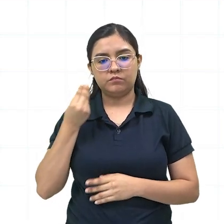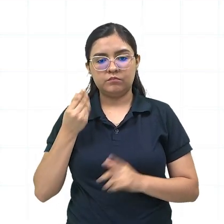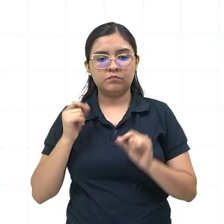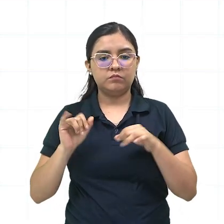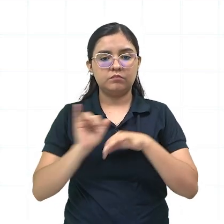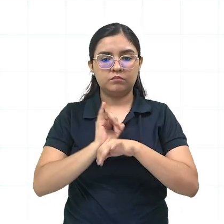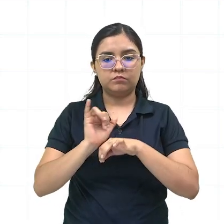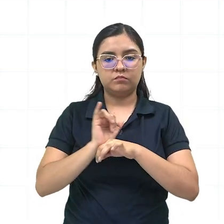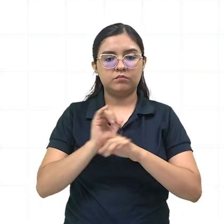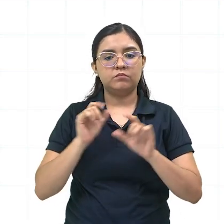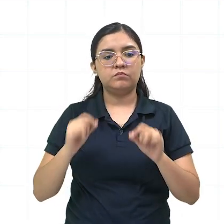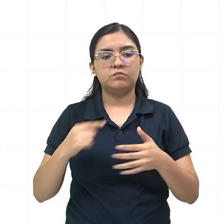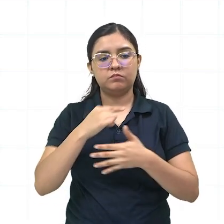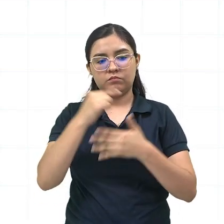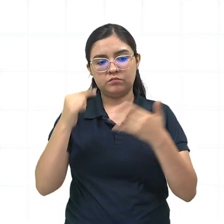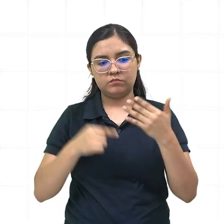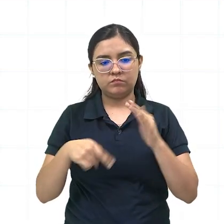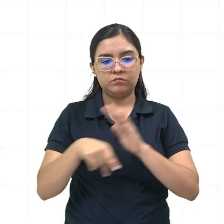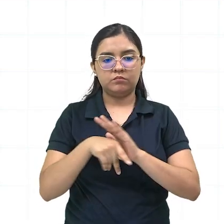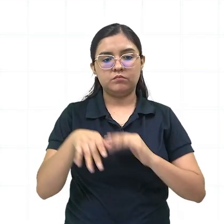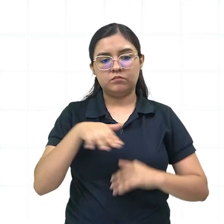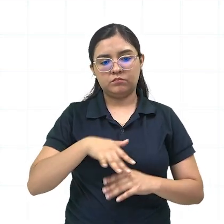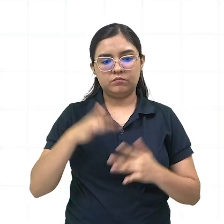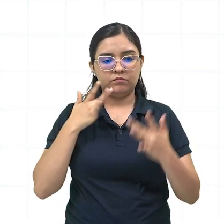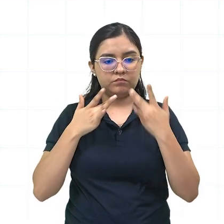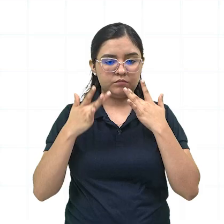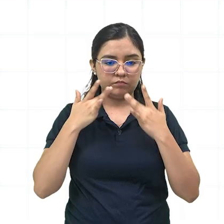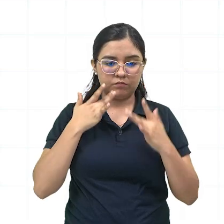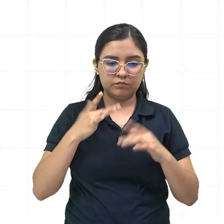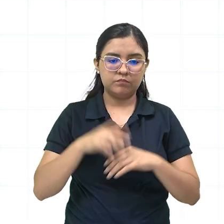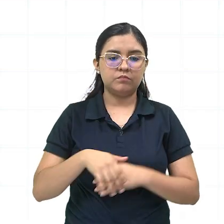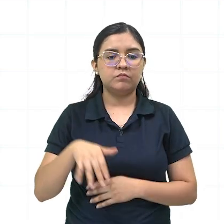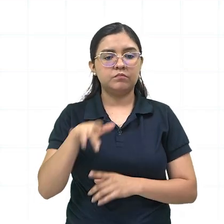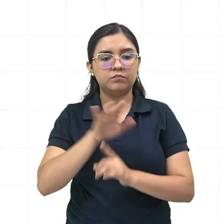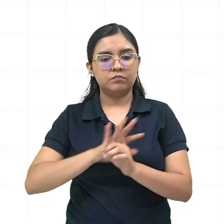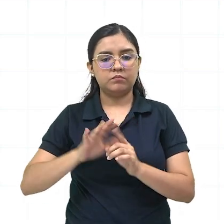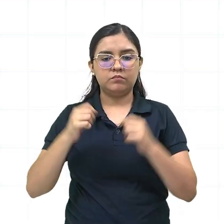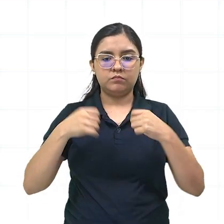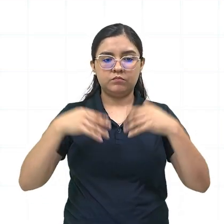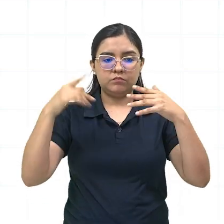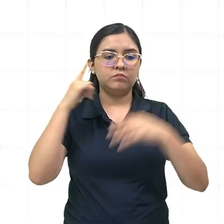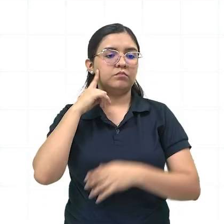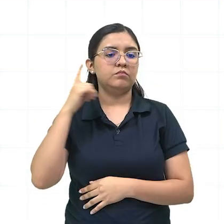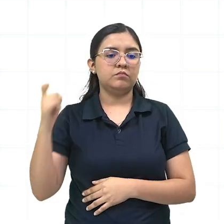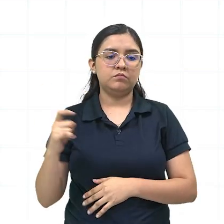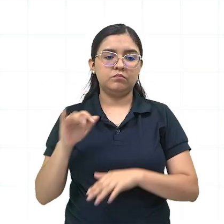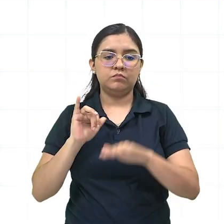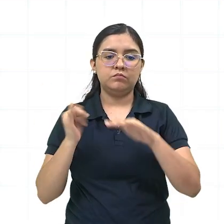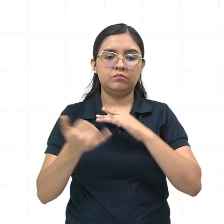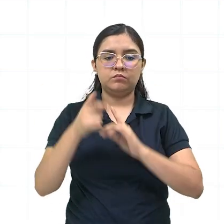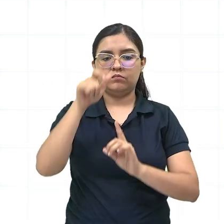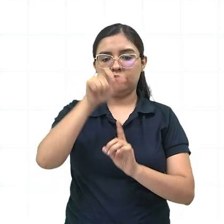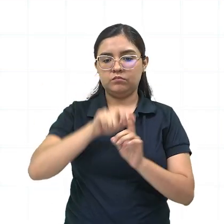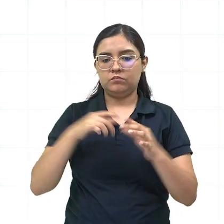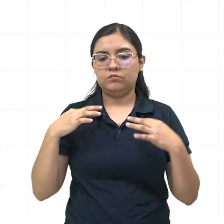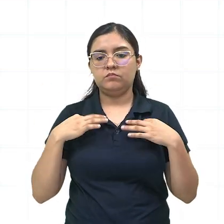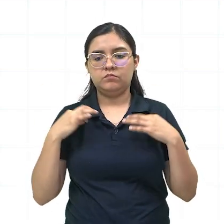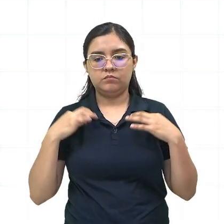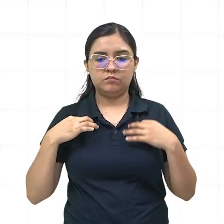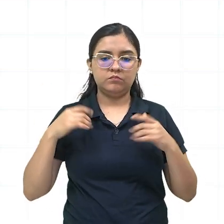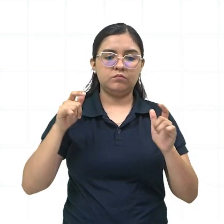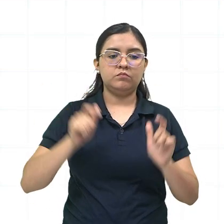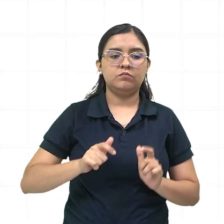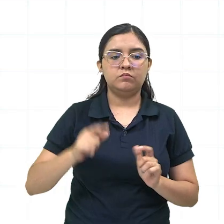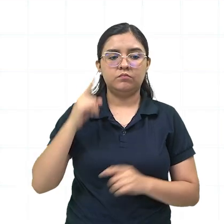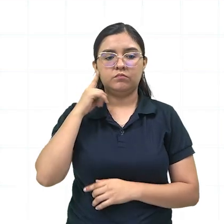técnicas aplicadas aos elementos cênicos, cenário, iluminação e sonoplastia. Enredo, personagens,